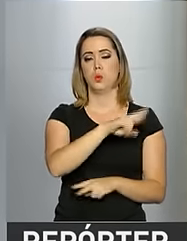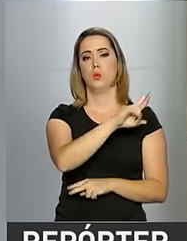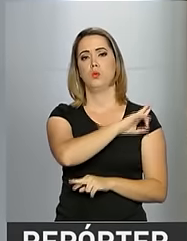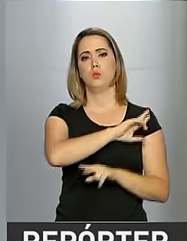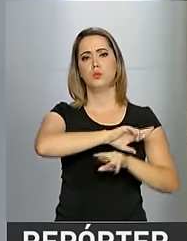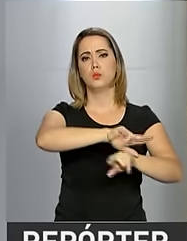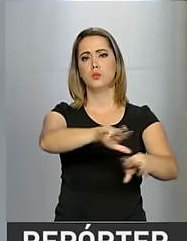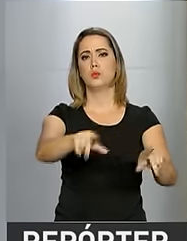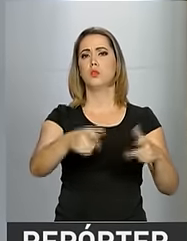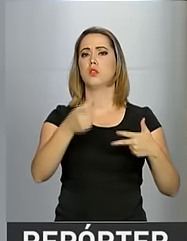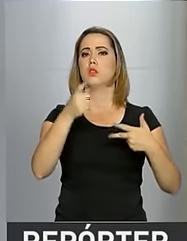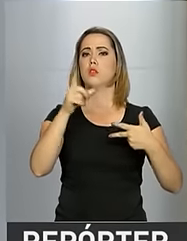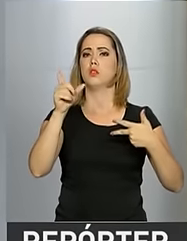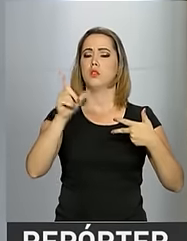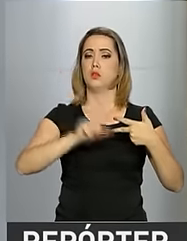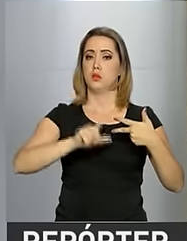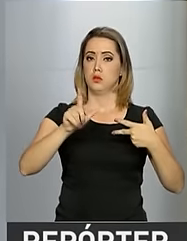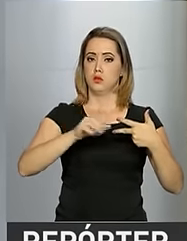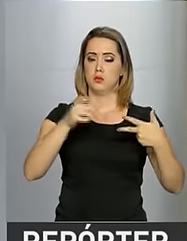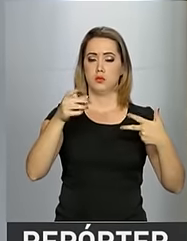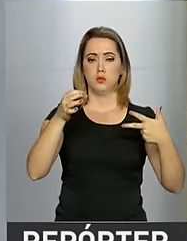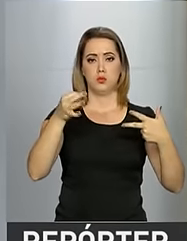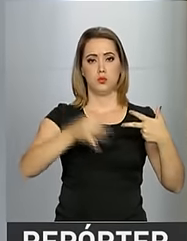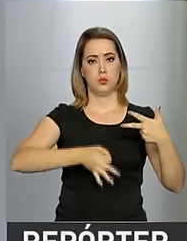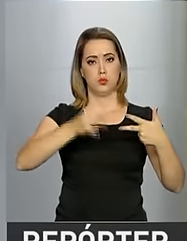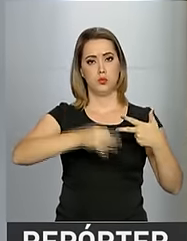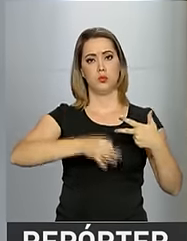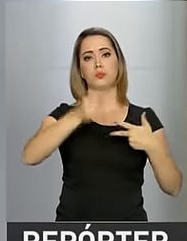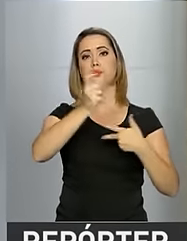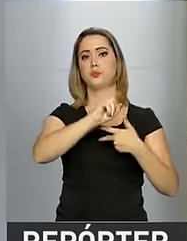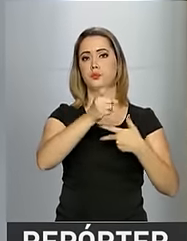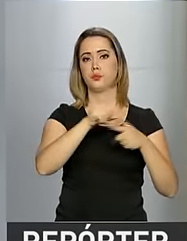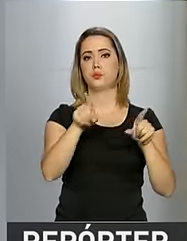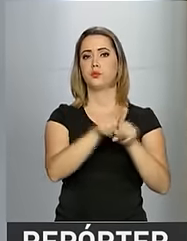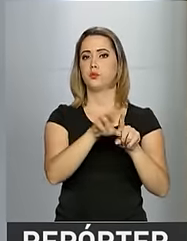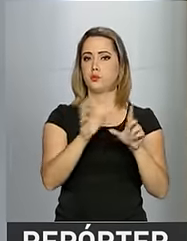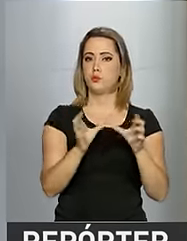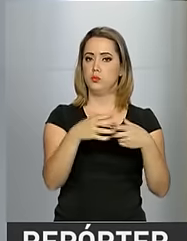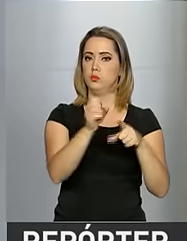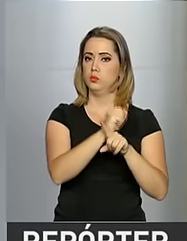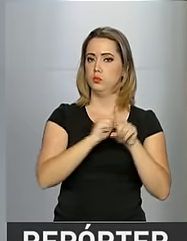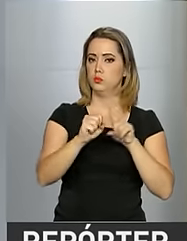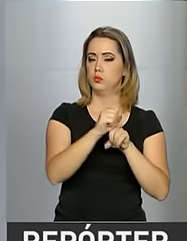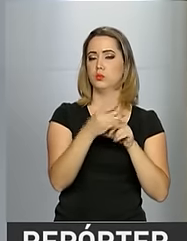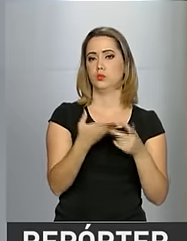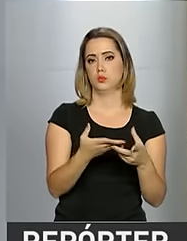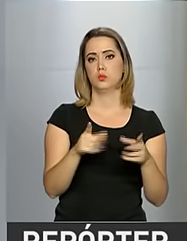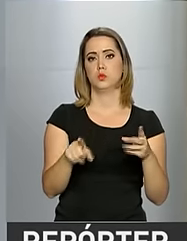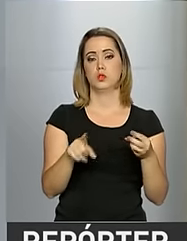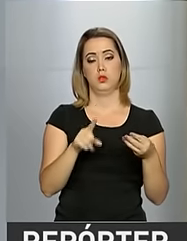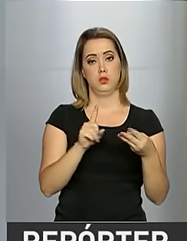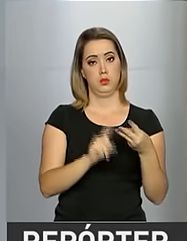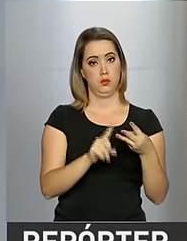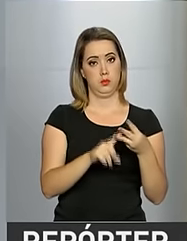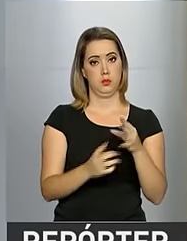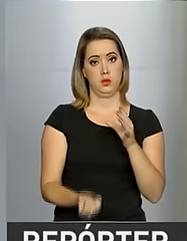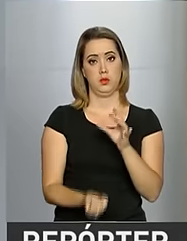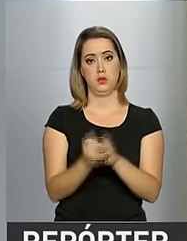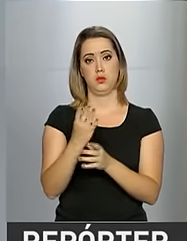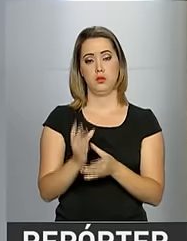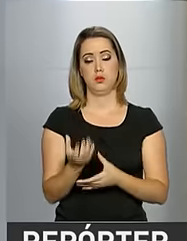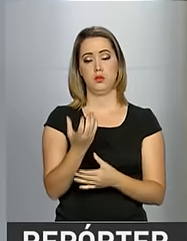Executivo, Legislativo e Judiciário, além da sociedade civil. E a criação de um comitê de integração e